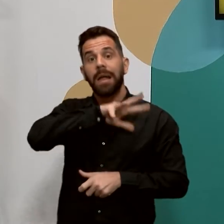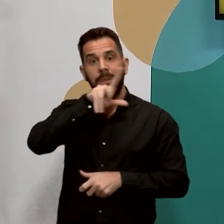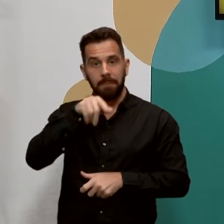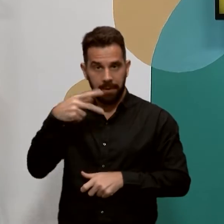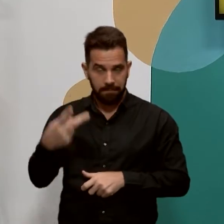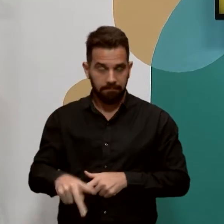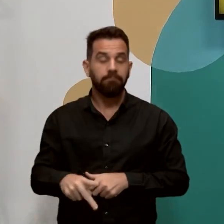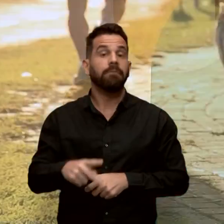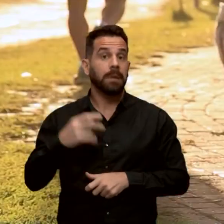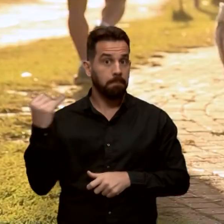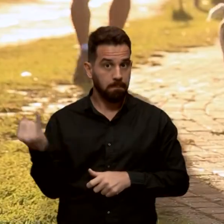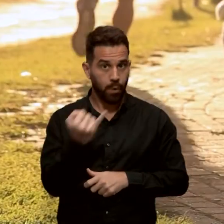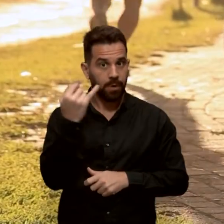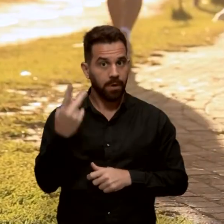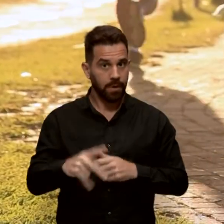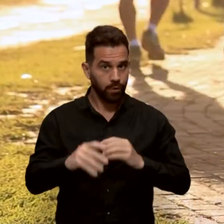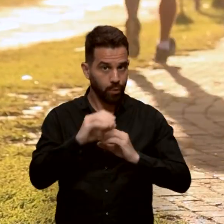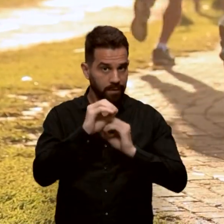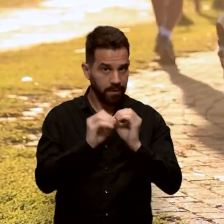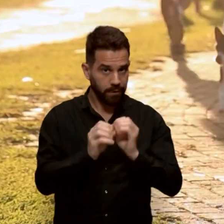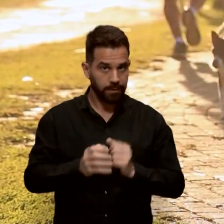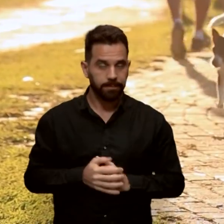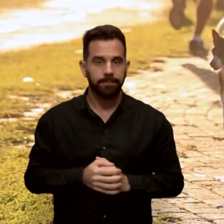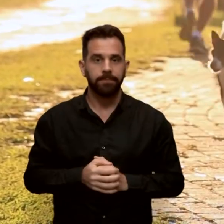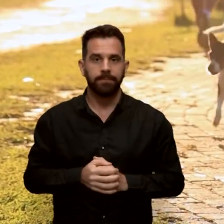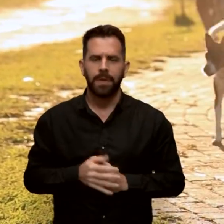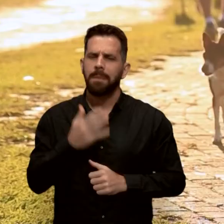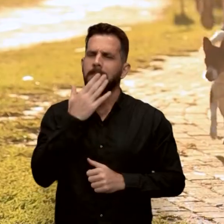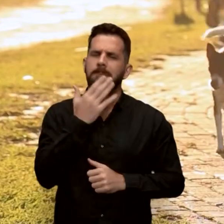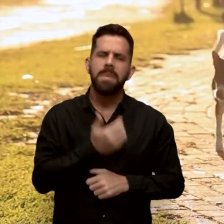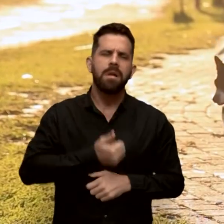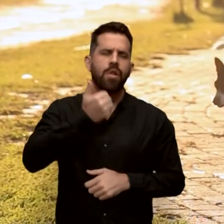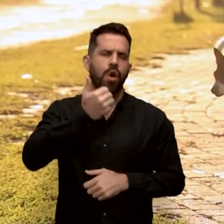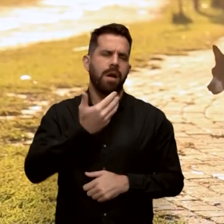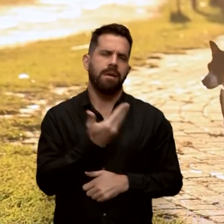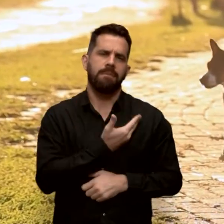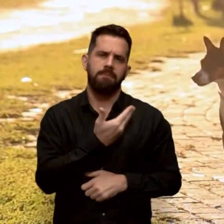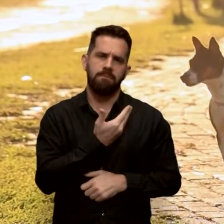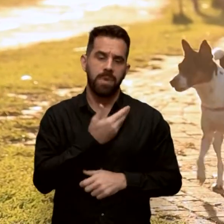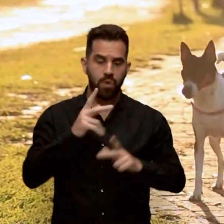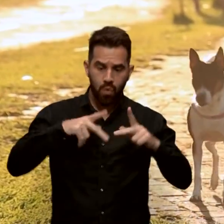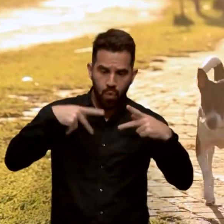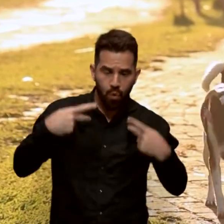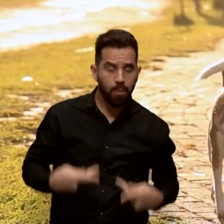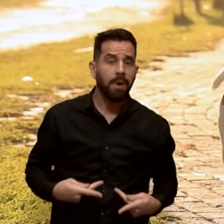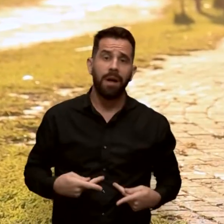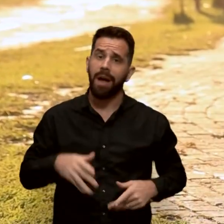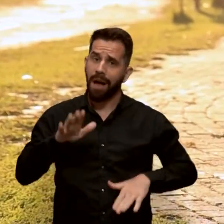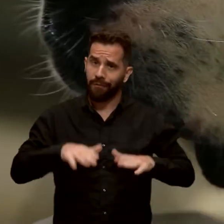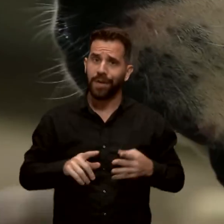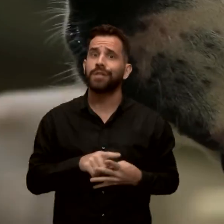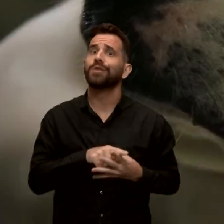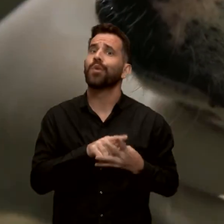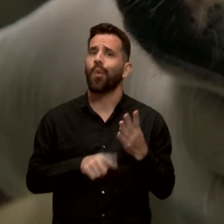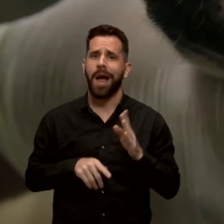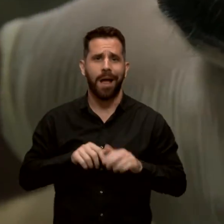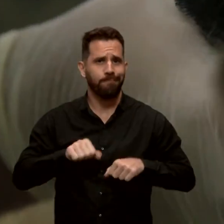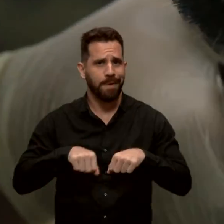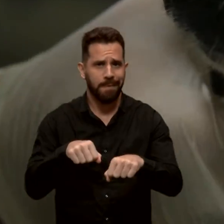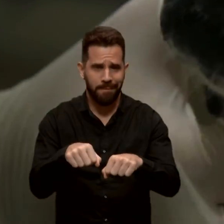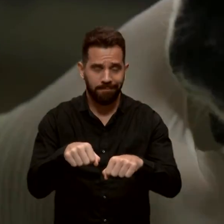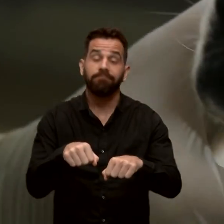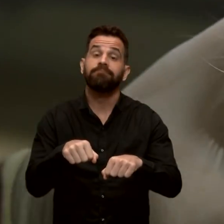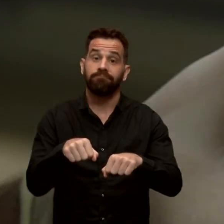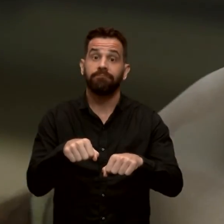UFG. O melhor amigo do ser humano às vezes tem 4 patas e alguns cuidados